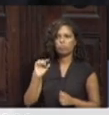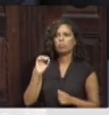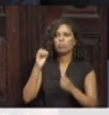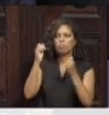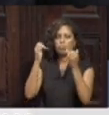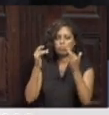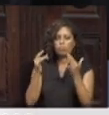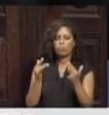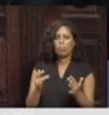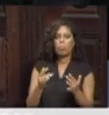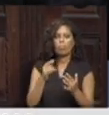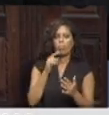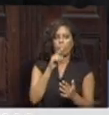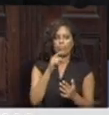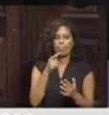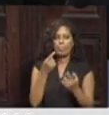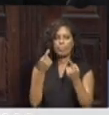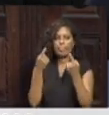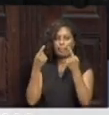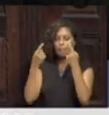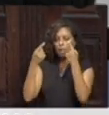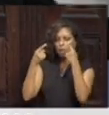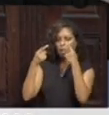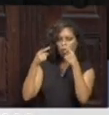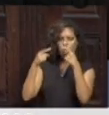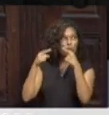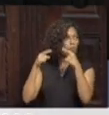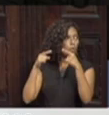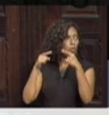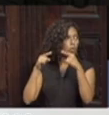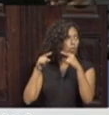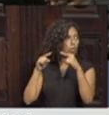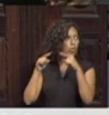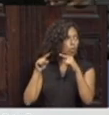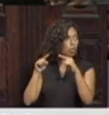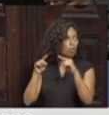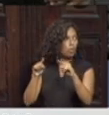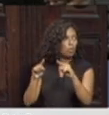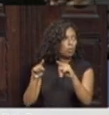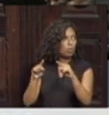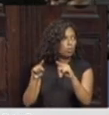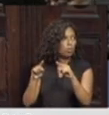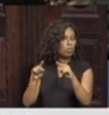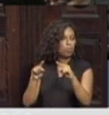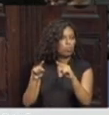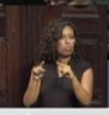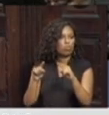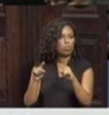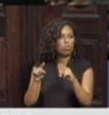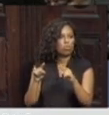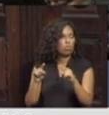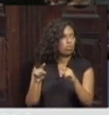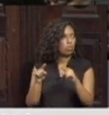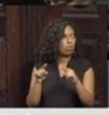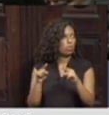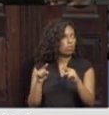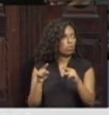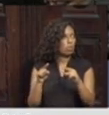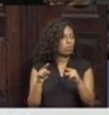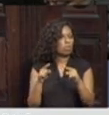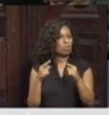à emenda da pessoa com deficiência. Senhores que aprovam, permaneçam como estão, rejeitado. Em